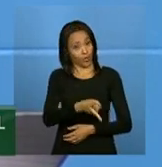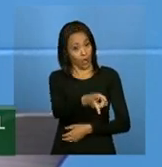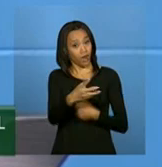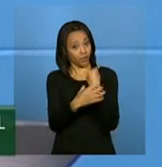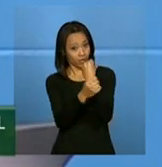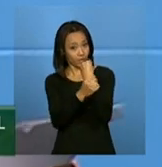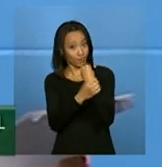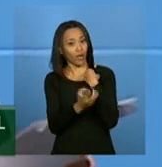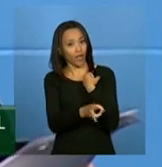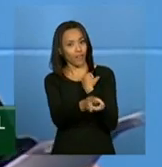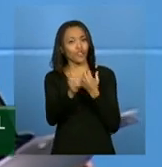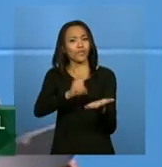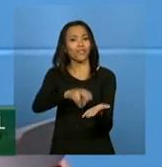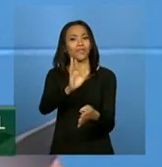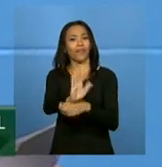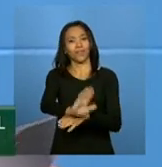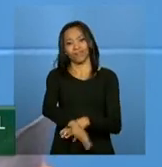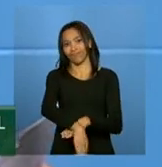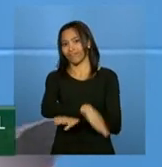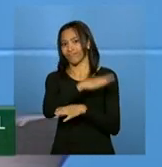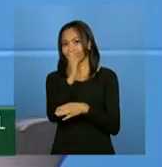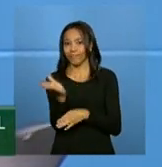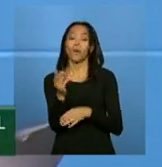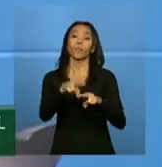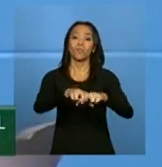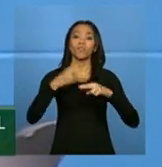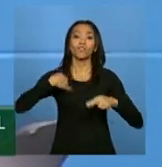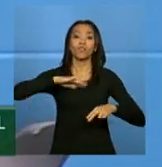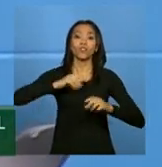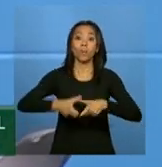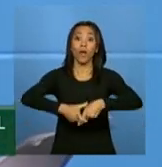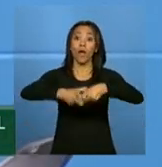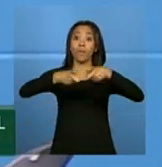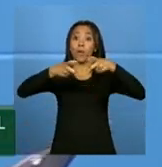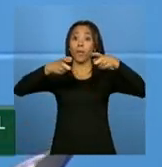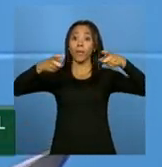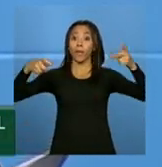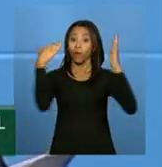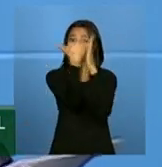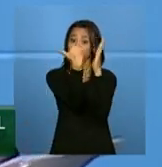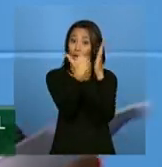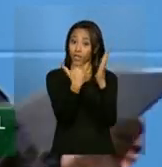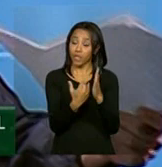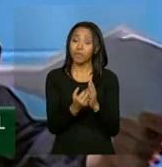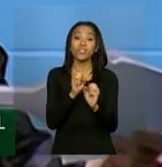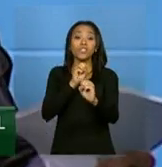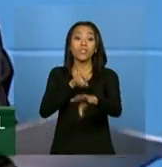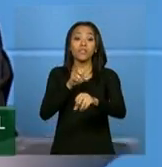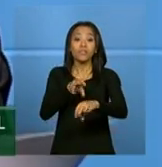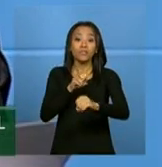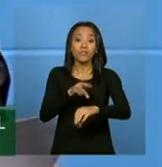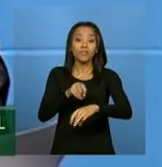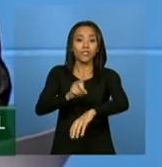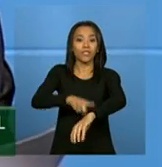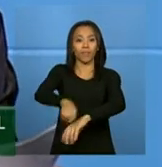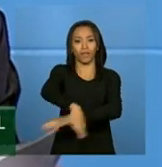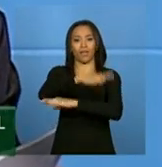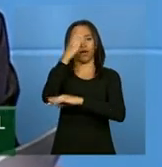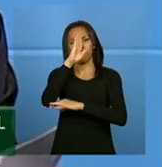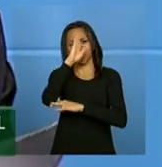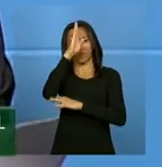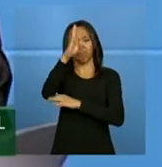na escola de manhã e de tarde, por isso estamos ampliando os programas de educação em tempo integral, prioritariamente para